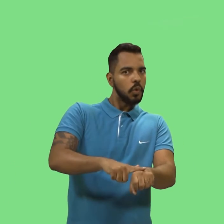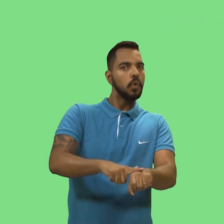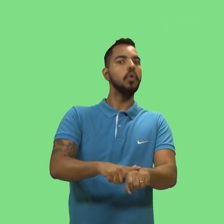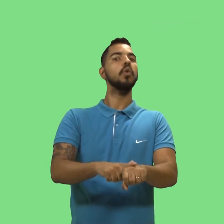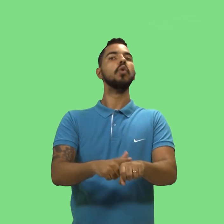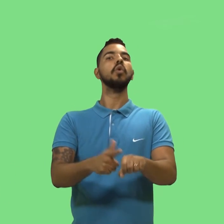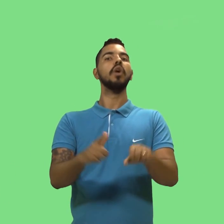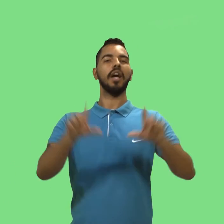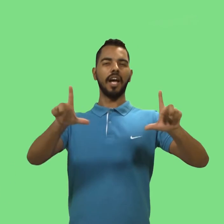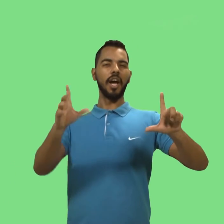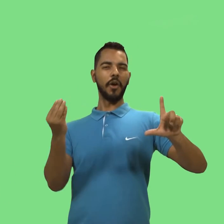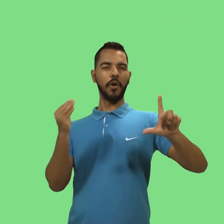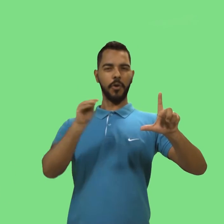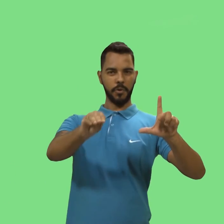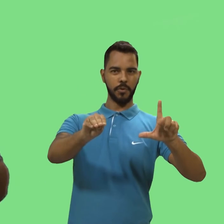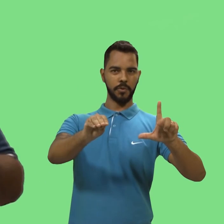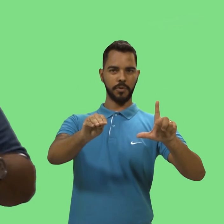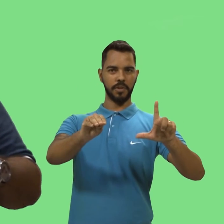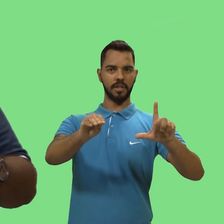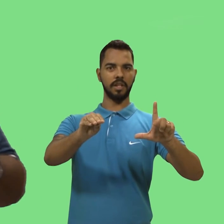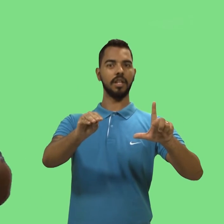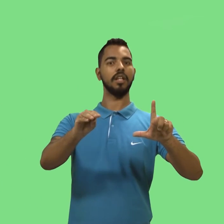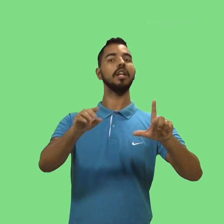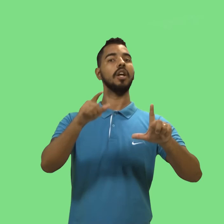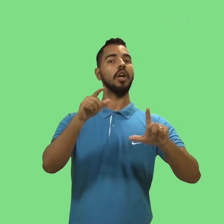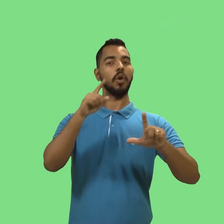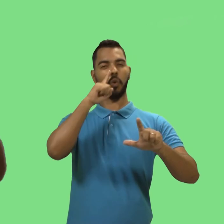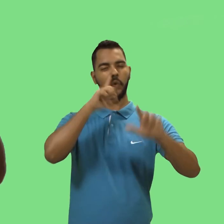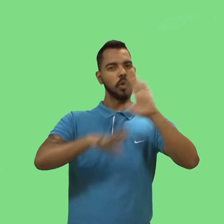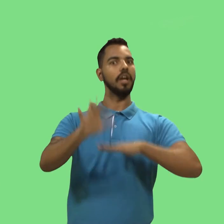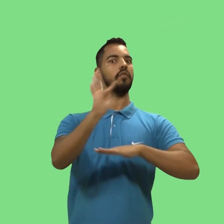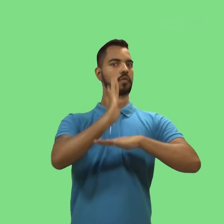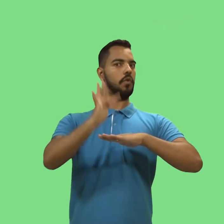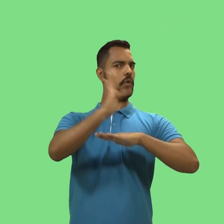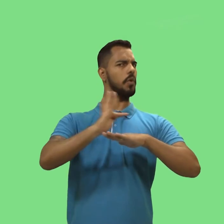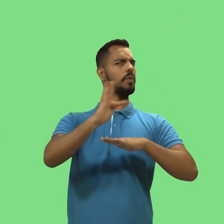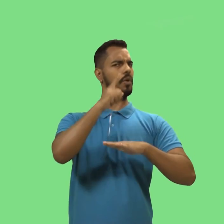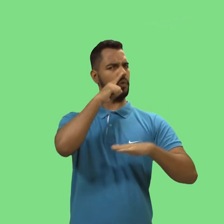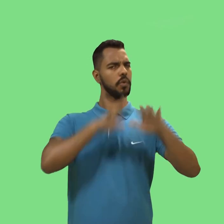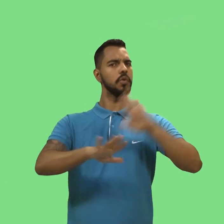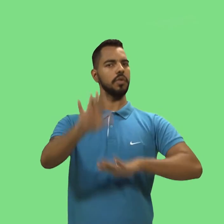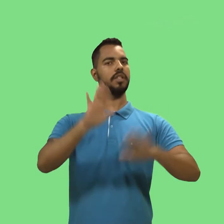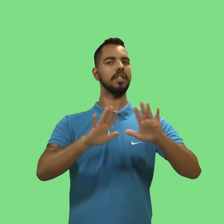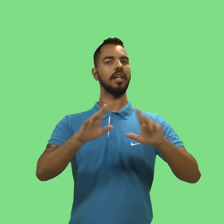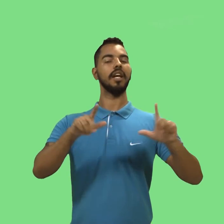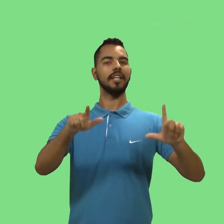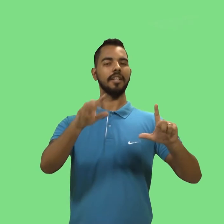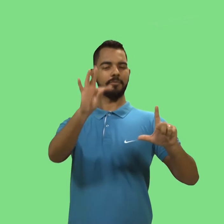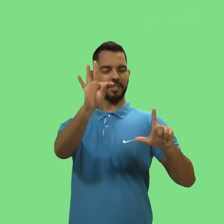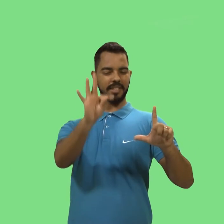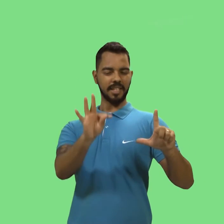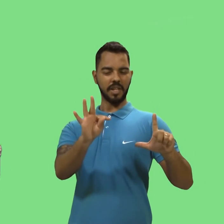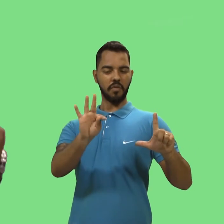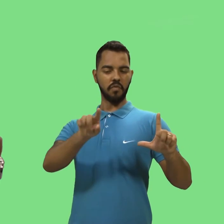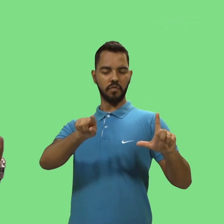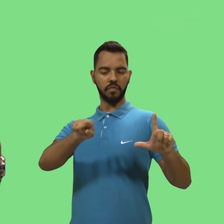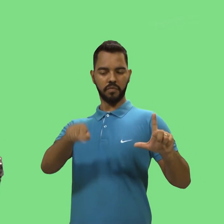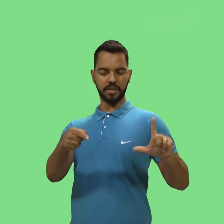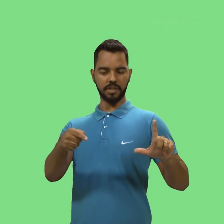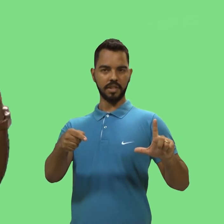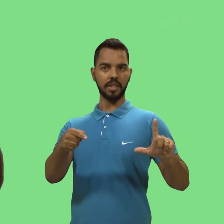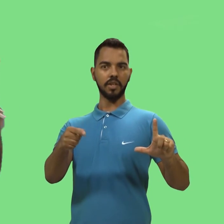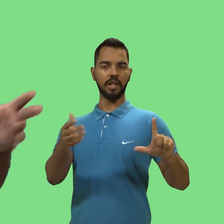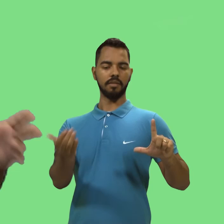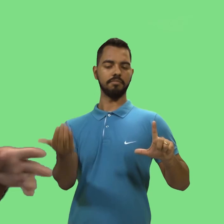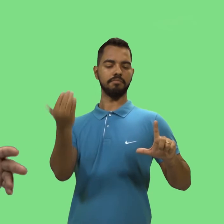Esse texto deve ser terminado em vírgula, pois antecede a assinatura, que é o final do texto. Deve-se deixar